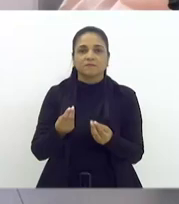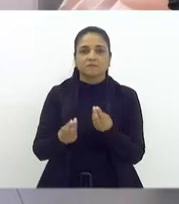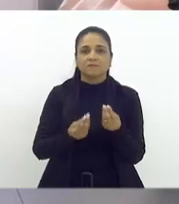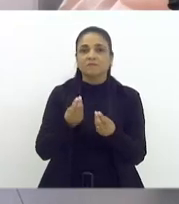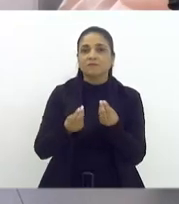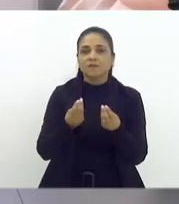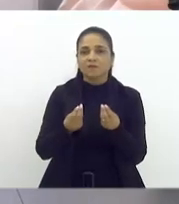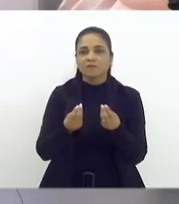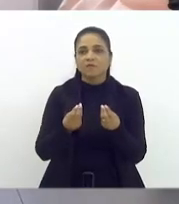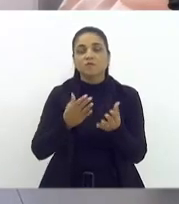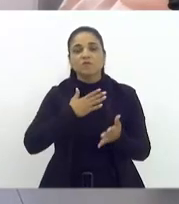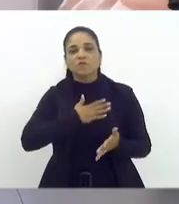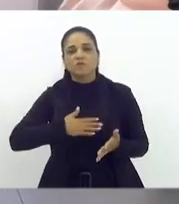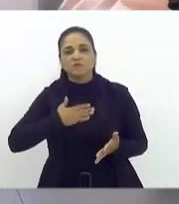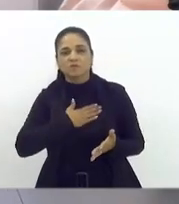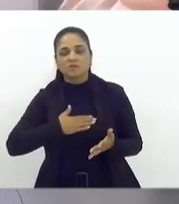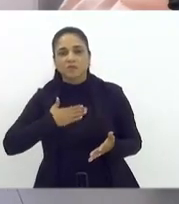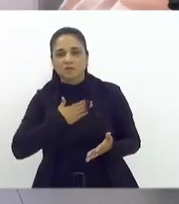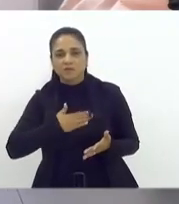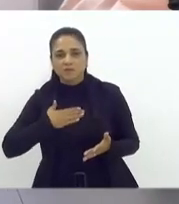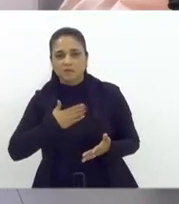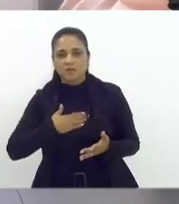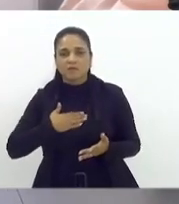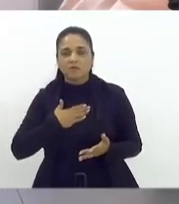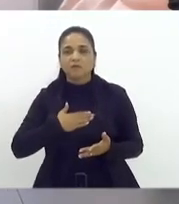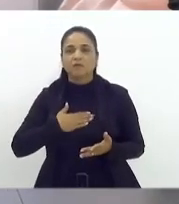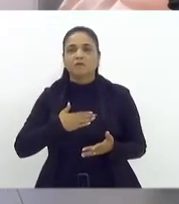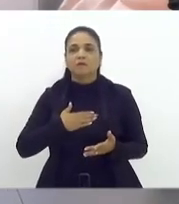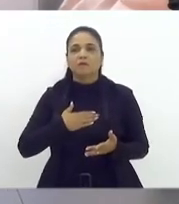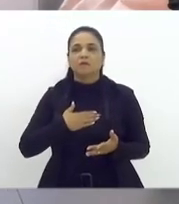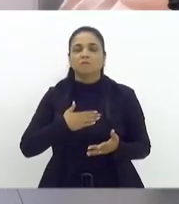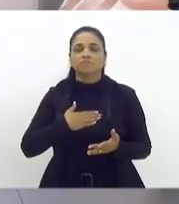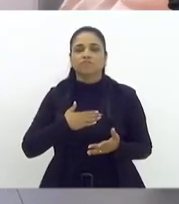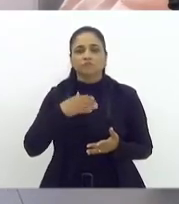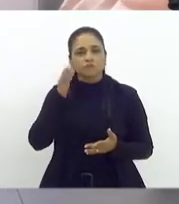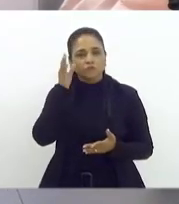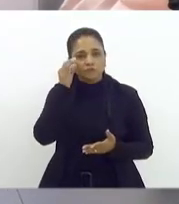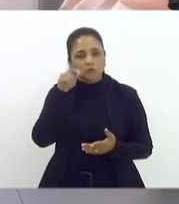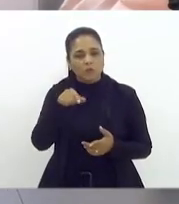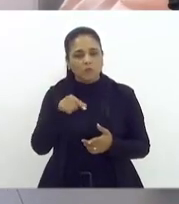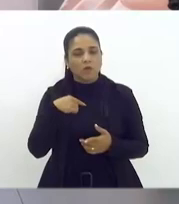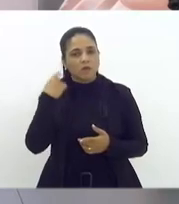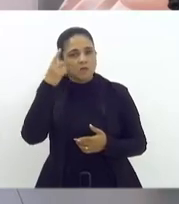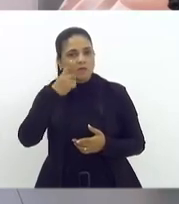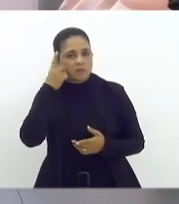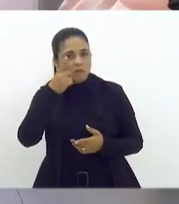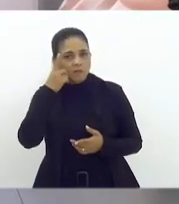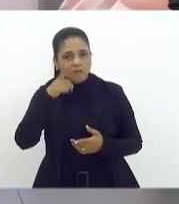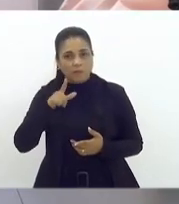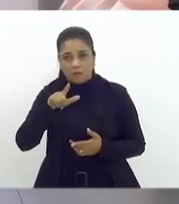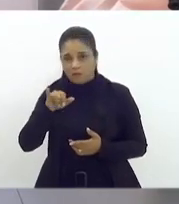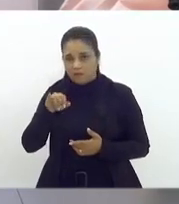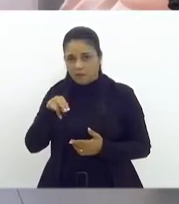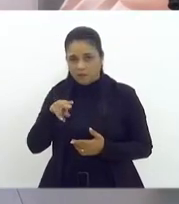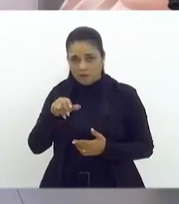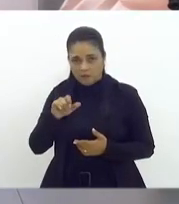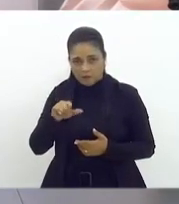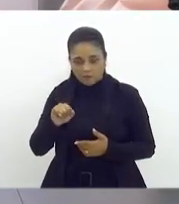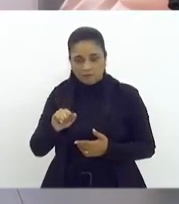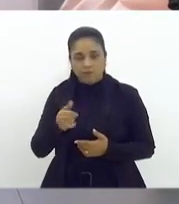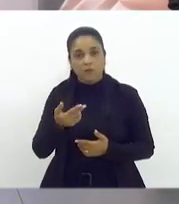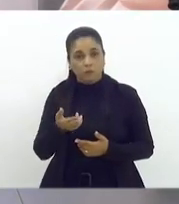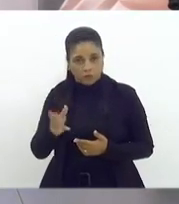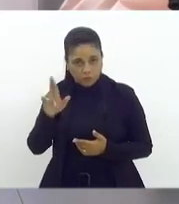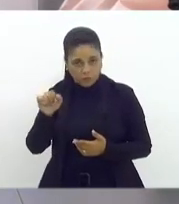de fazer uma observação com relação a algo que a deputada Aline está em colocou aqui para todos nós com relação